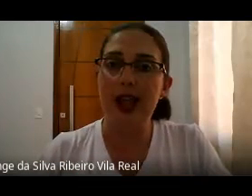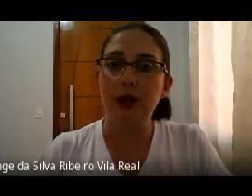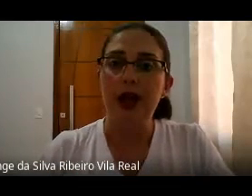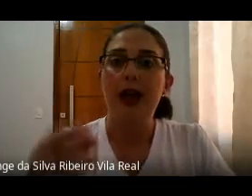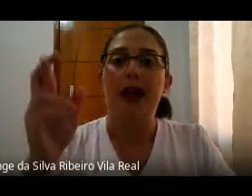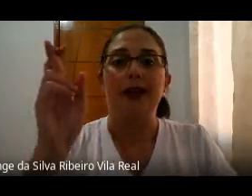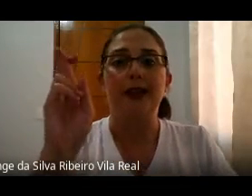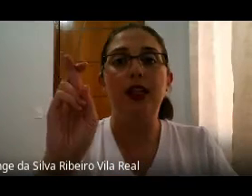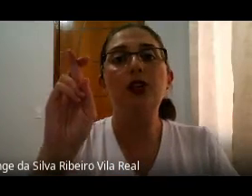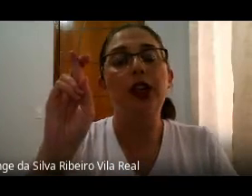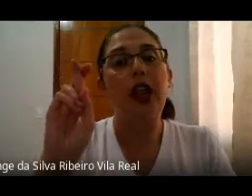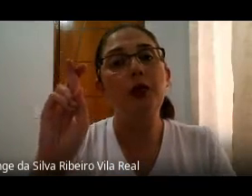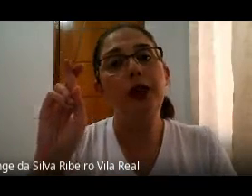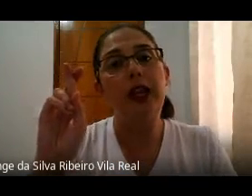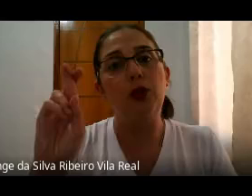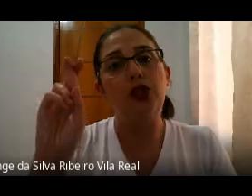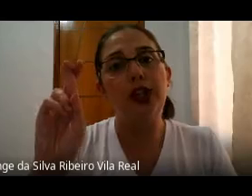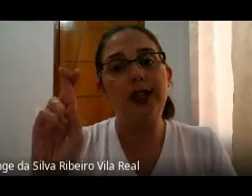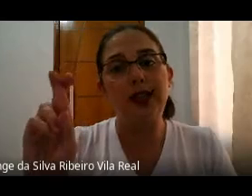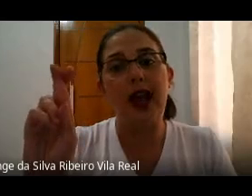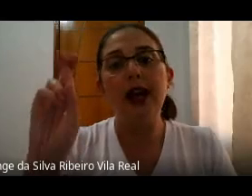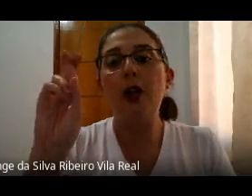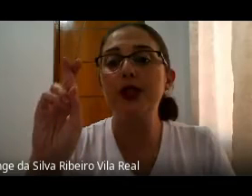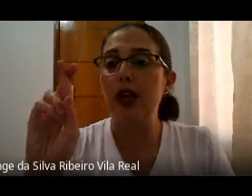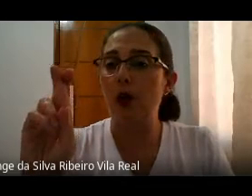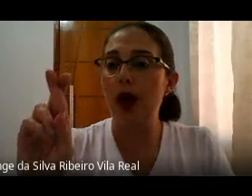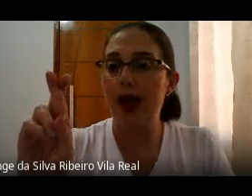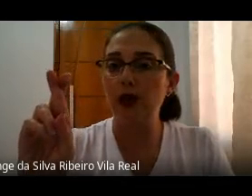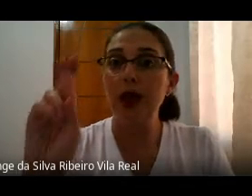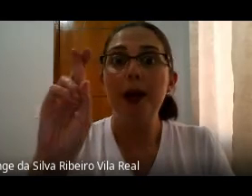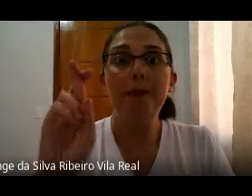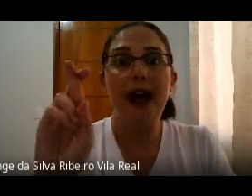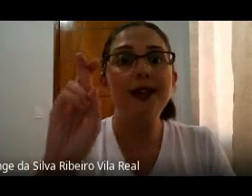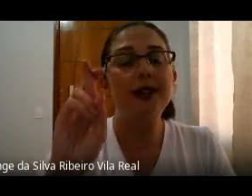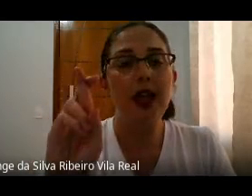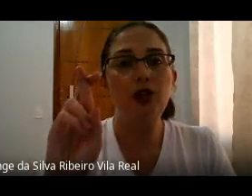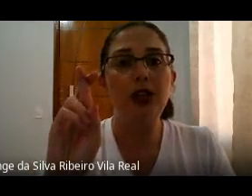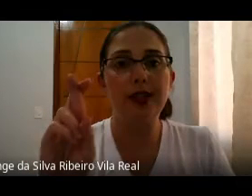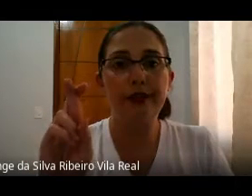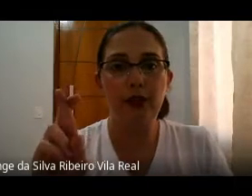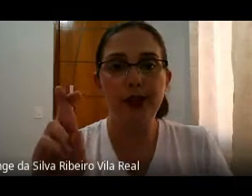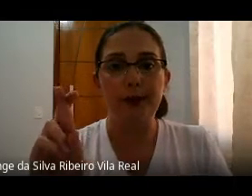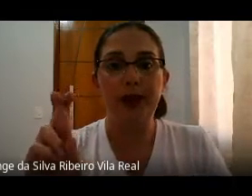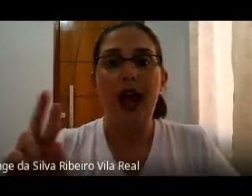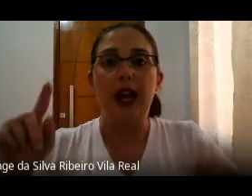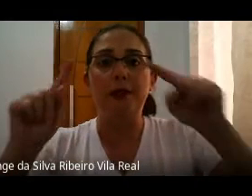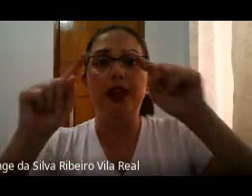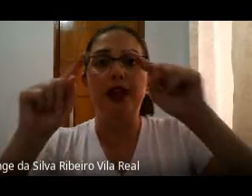é necessário. Sim, eu só tenho que utilizar o sinal correto, mas sem utilizar